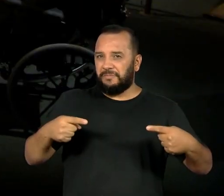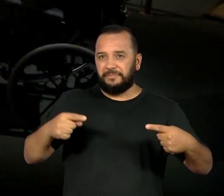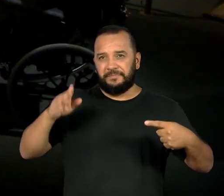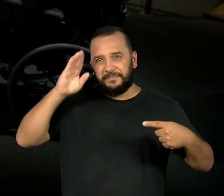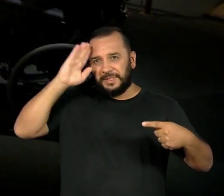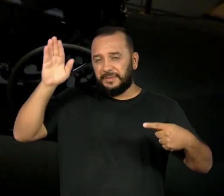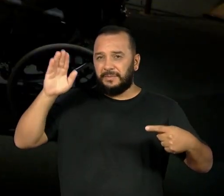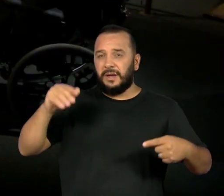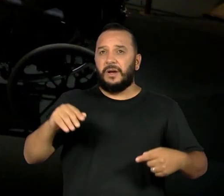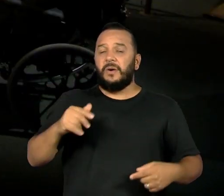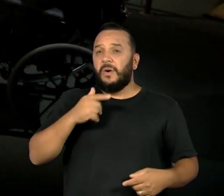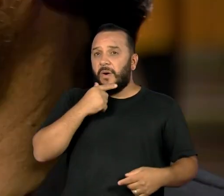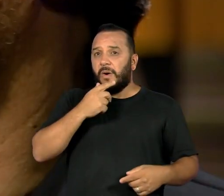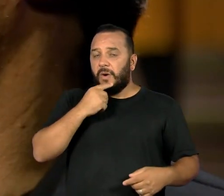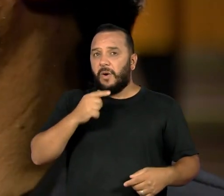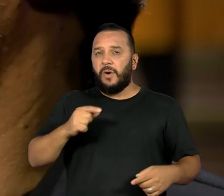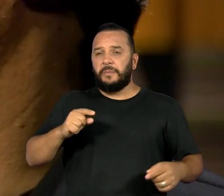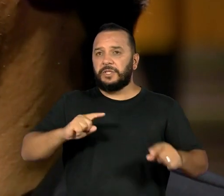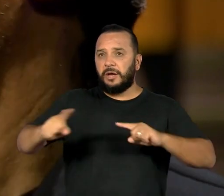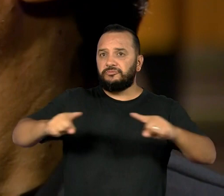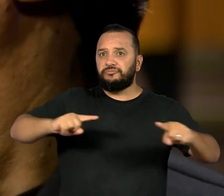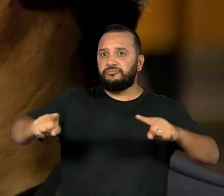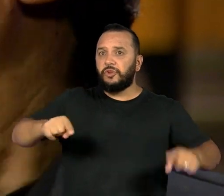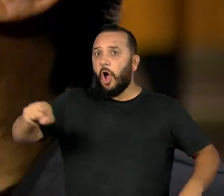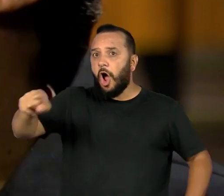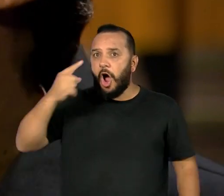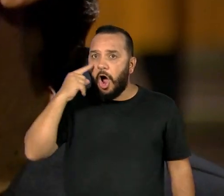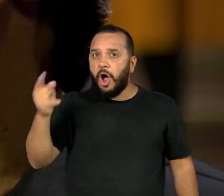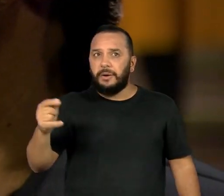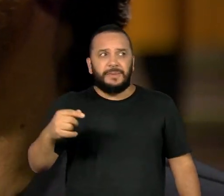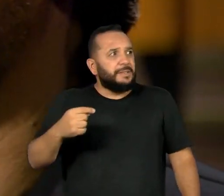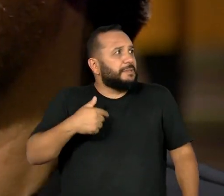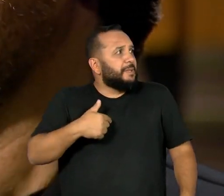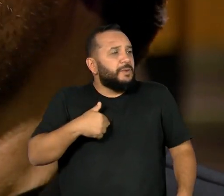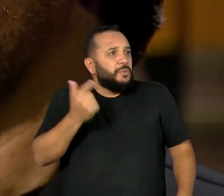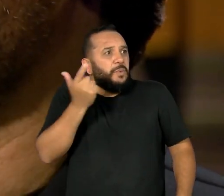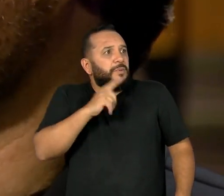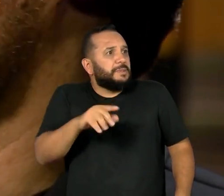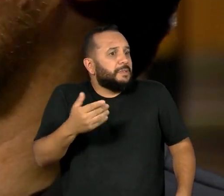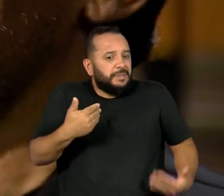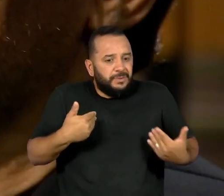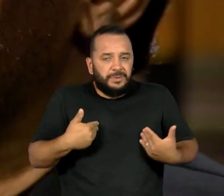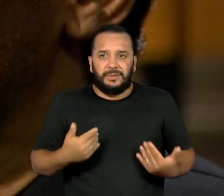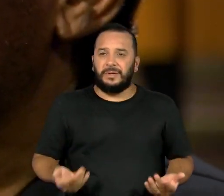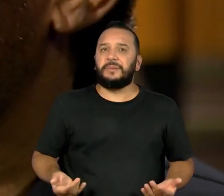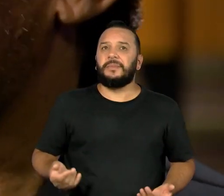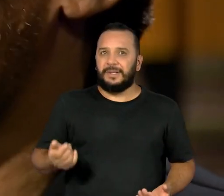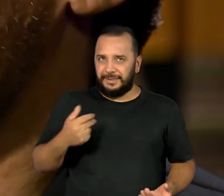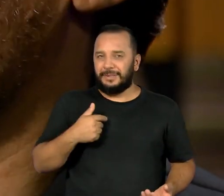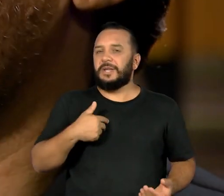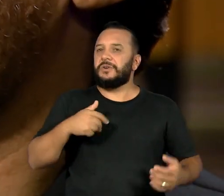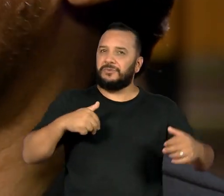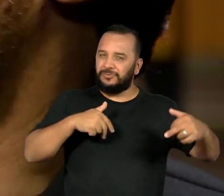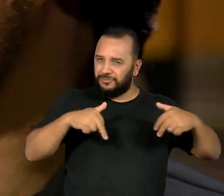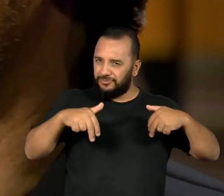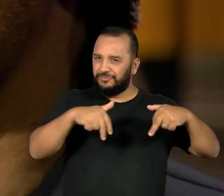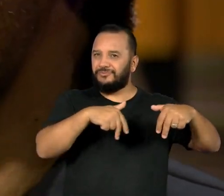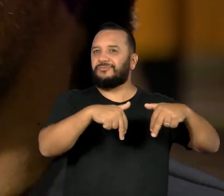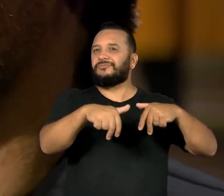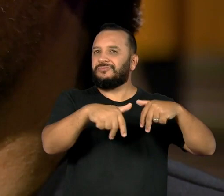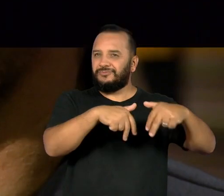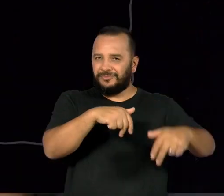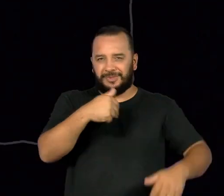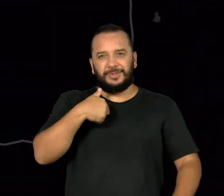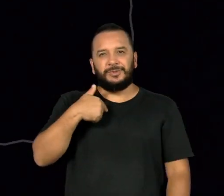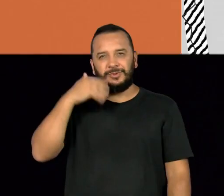e o técnico olha e me coloca em campo, e eu falo, mas eu não estou fora de forma, mas eu vou lá e tento fazer